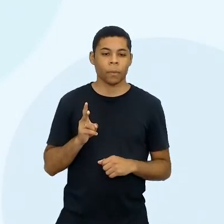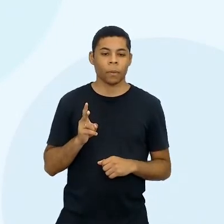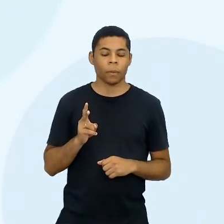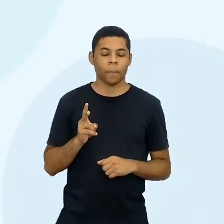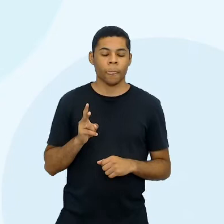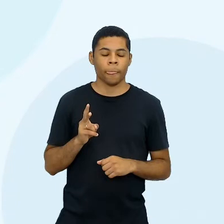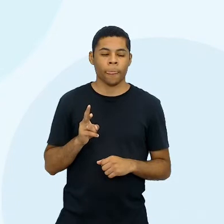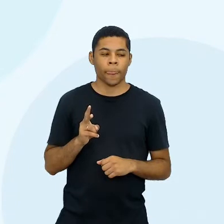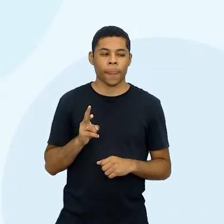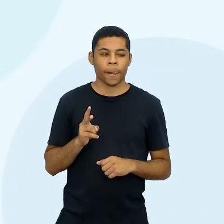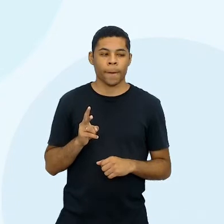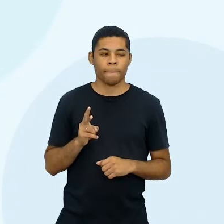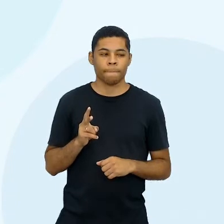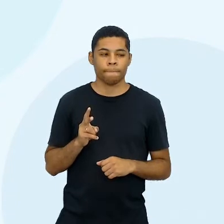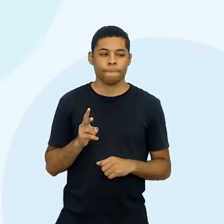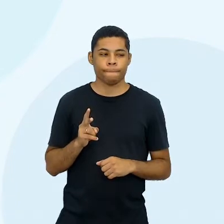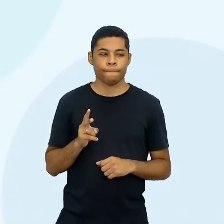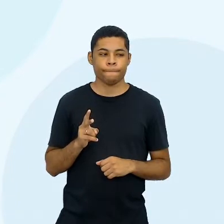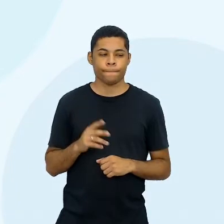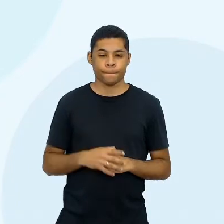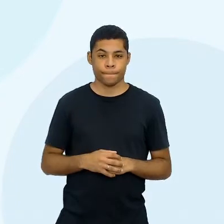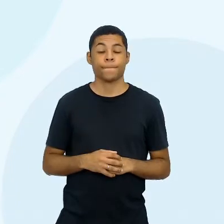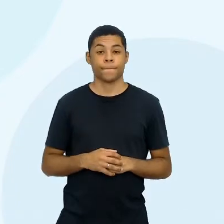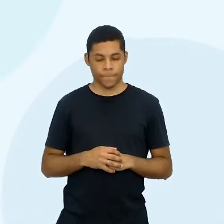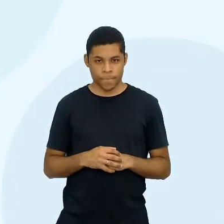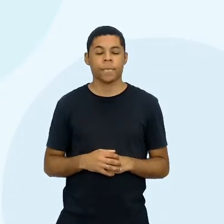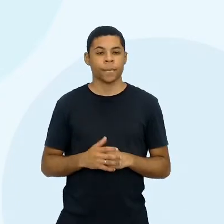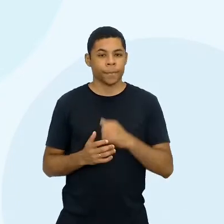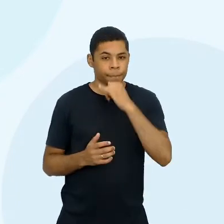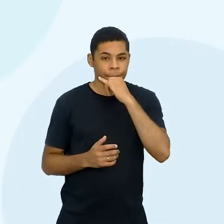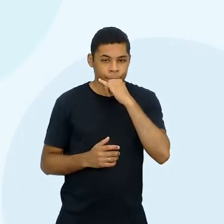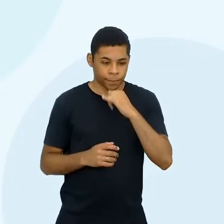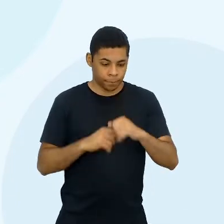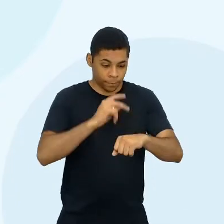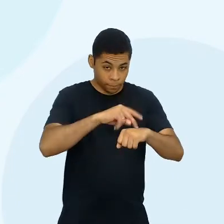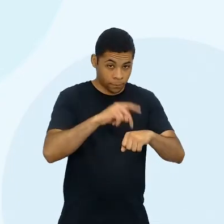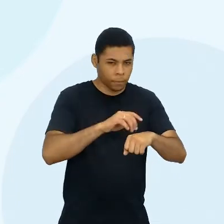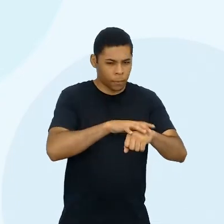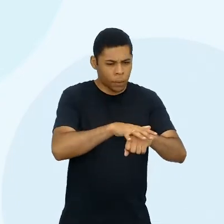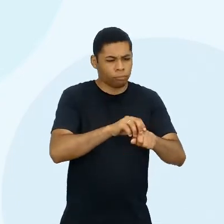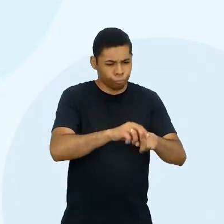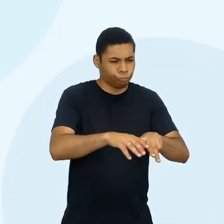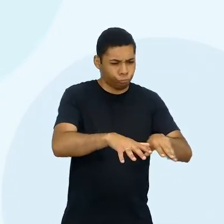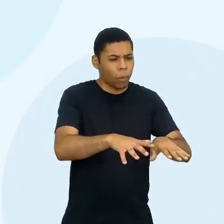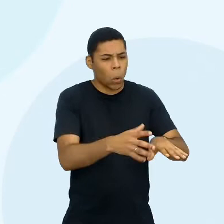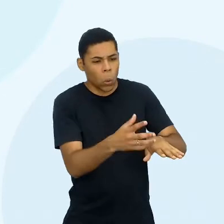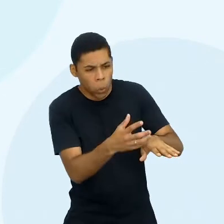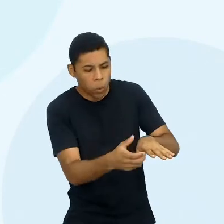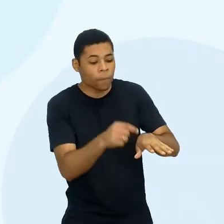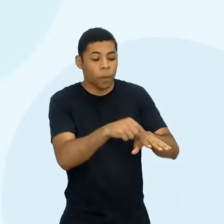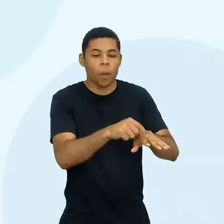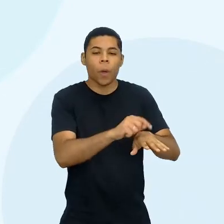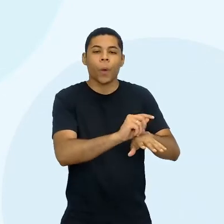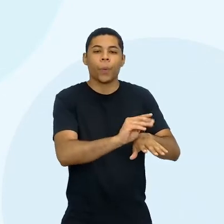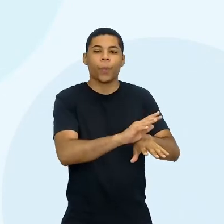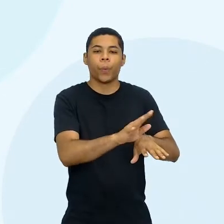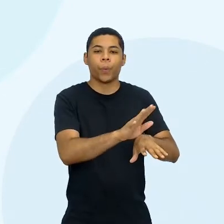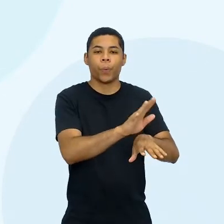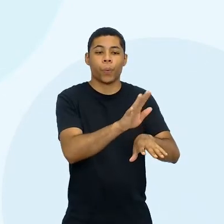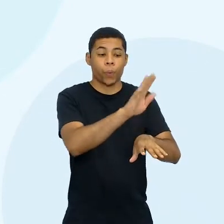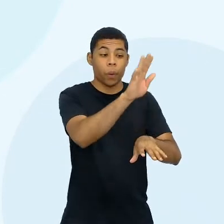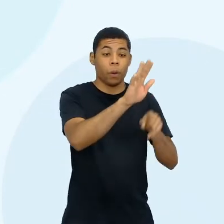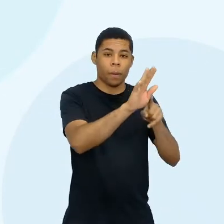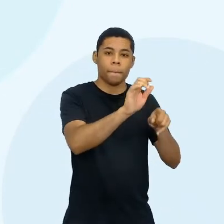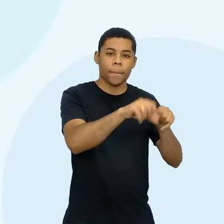que ficaram aprisionados durante o resfriamento. Essas cavidades podem ter desde alguns milímetros